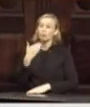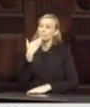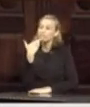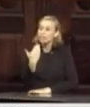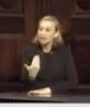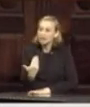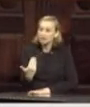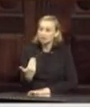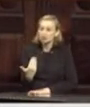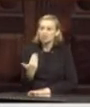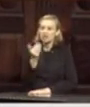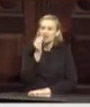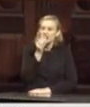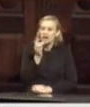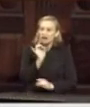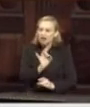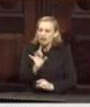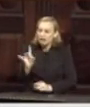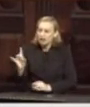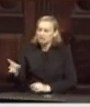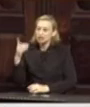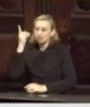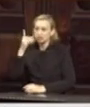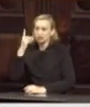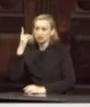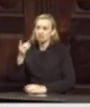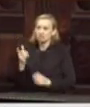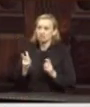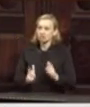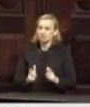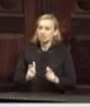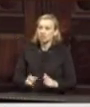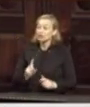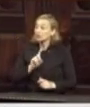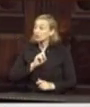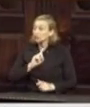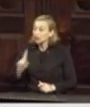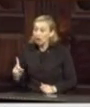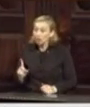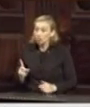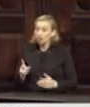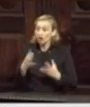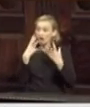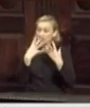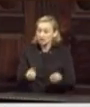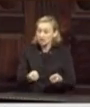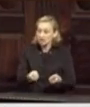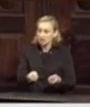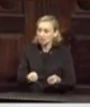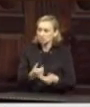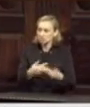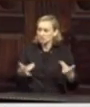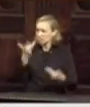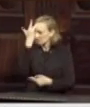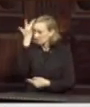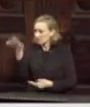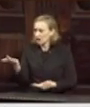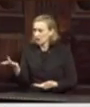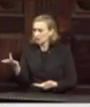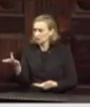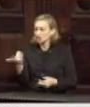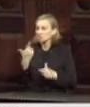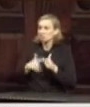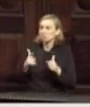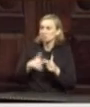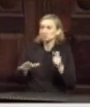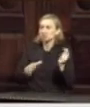a todos os deputados dessa casa. Não caiamos no discurso fácil dos problemas da